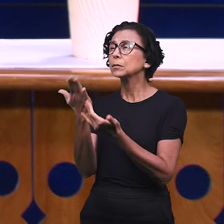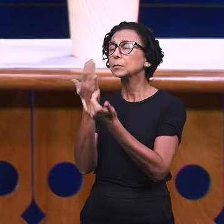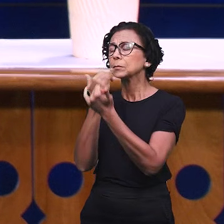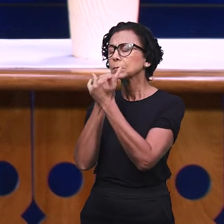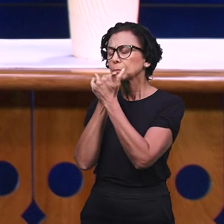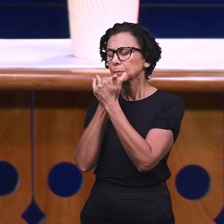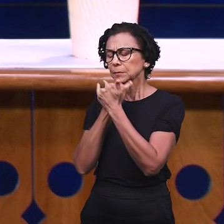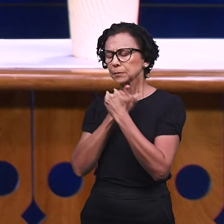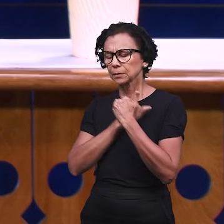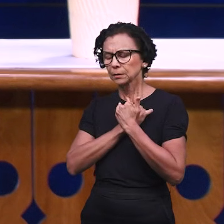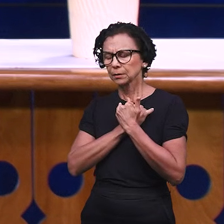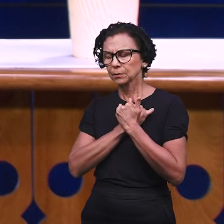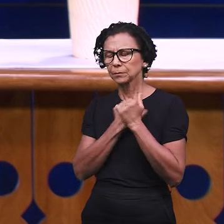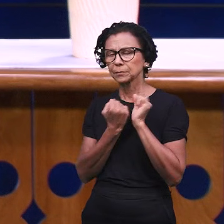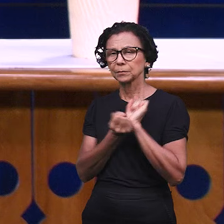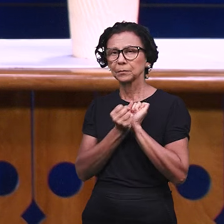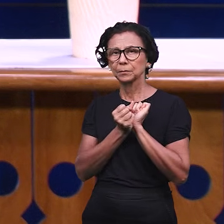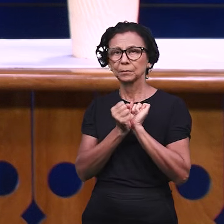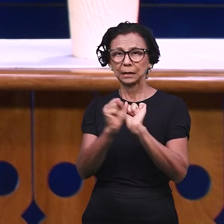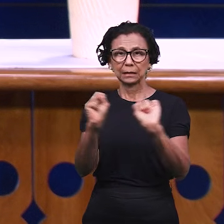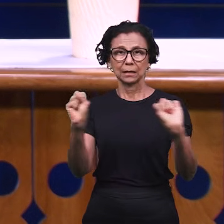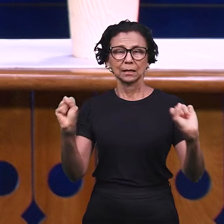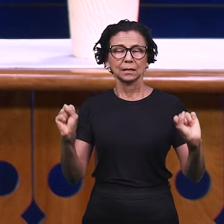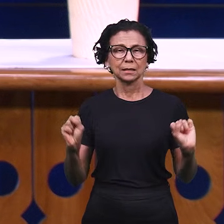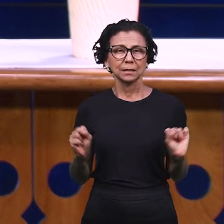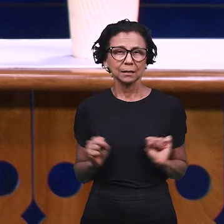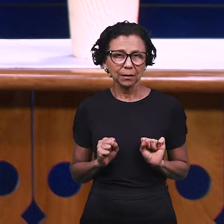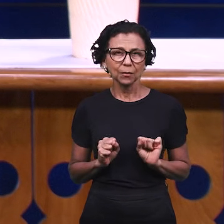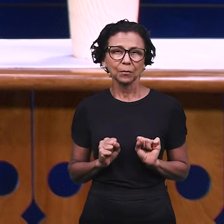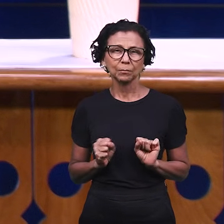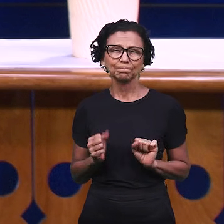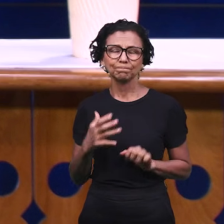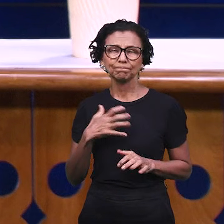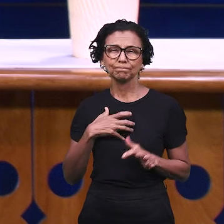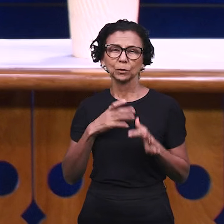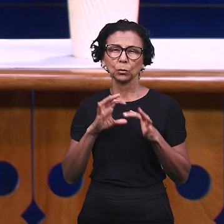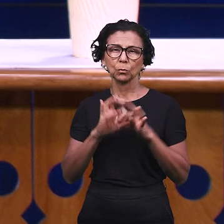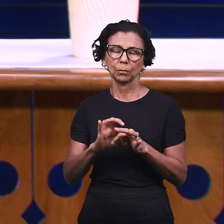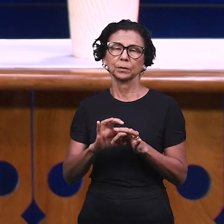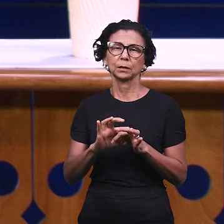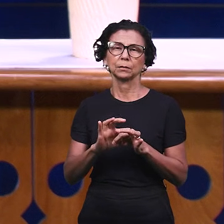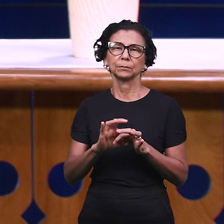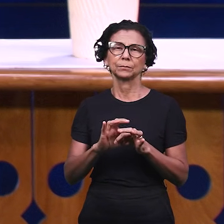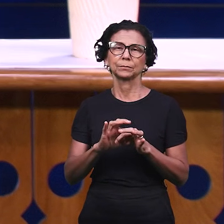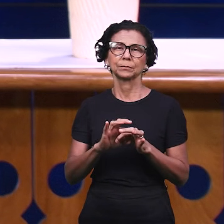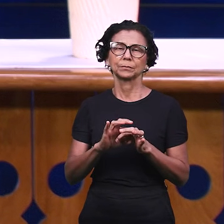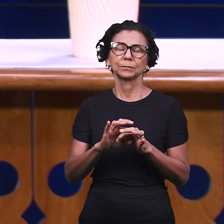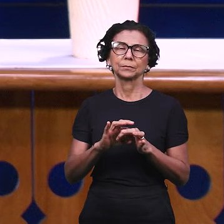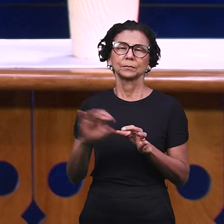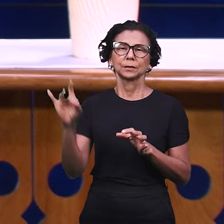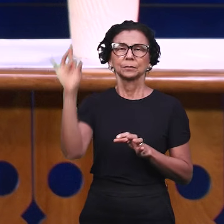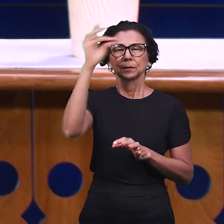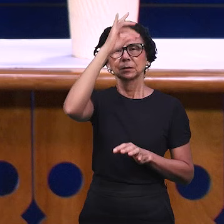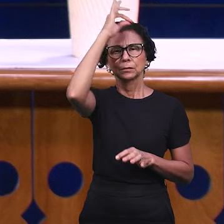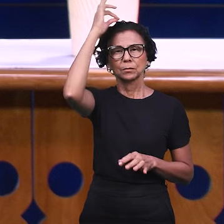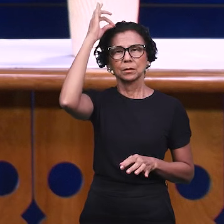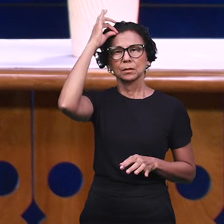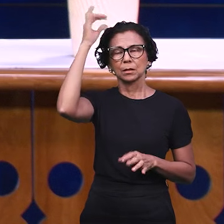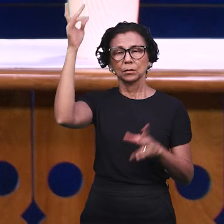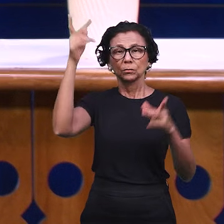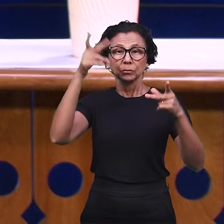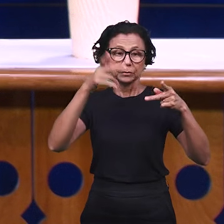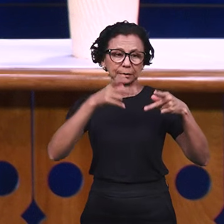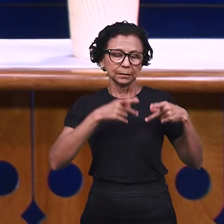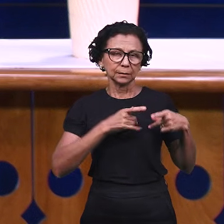e a libertação para que possamos alcançar a comunhão com Teu Espírito Santo. Visita, Senhor, os nossos corações